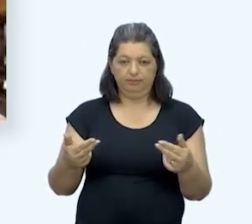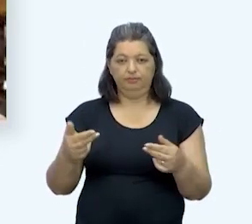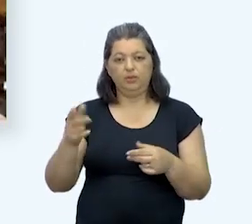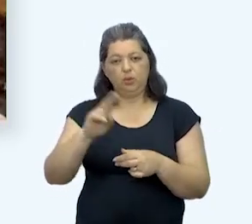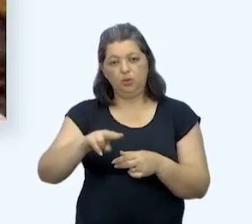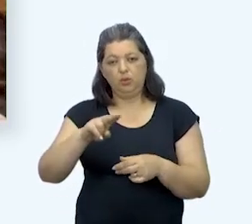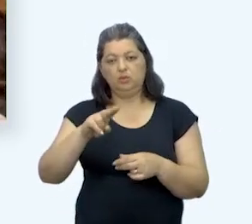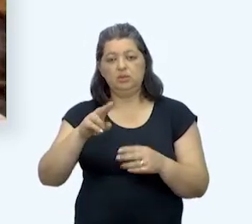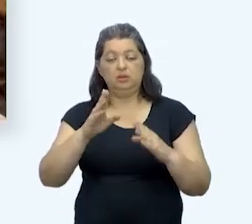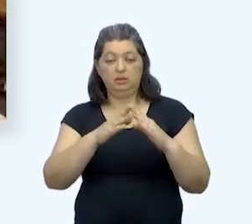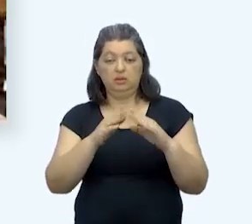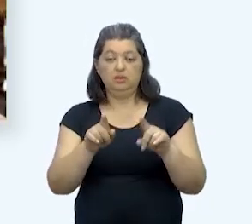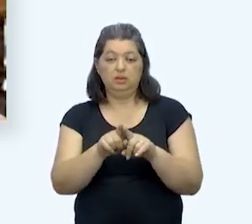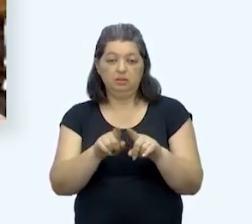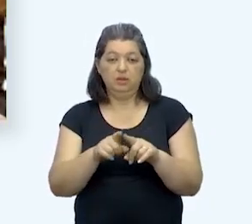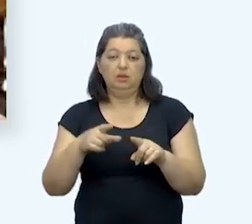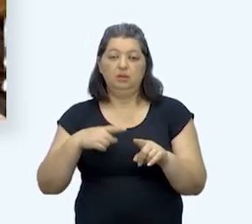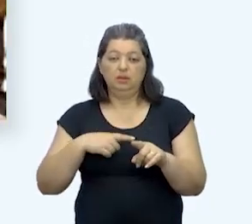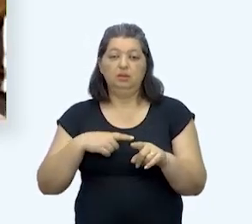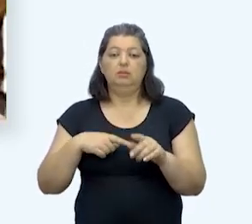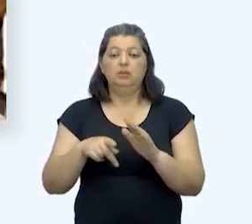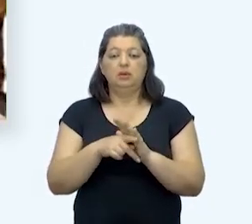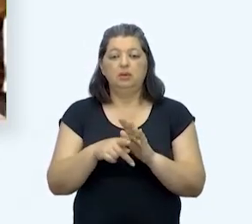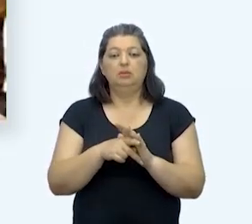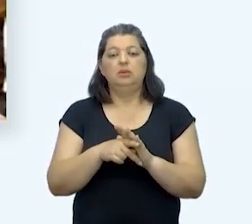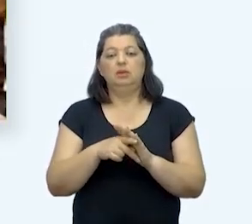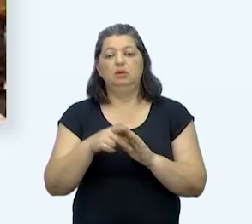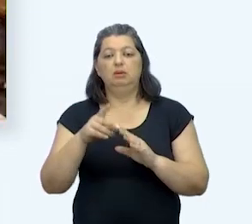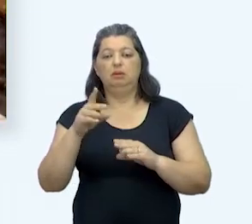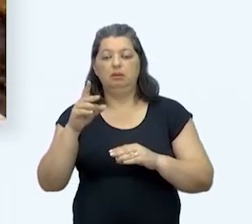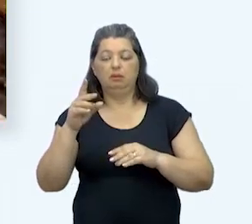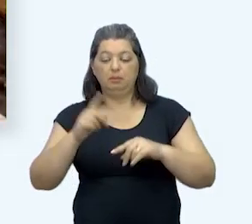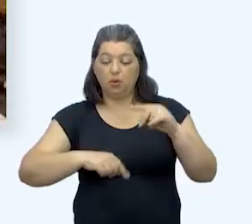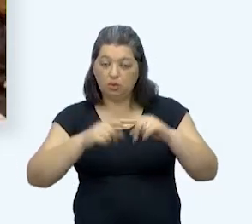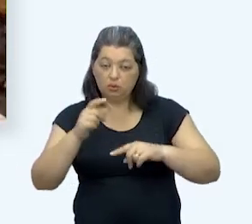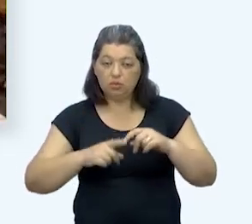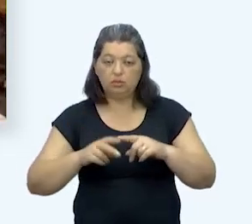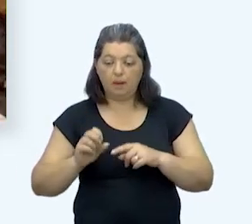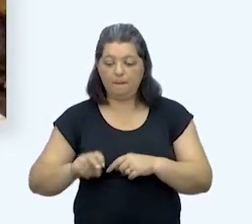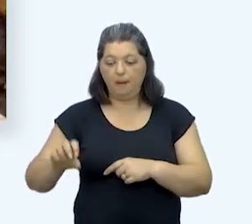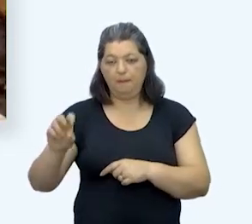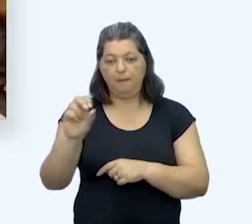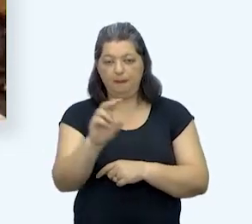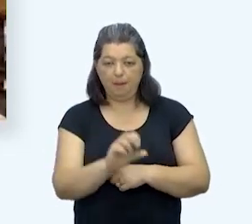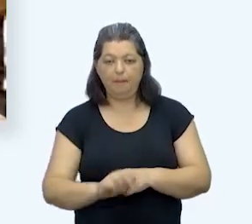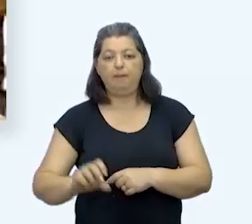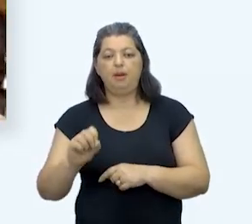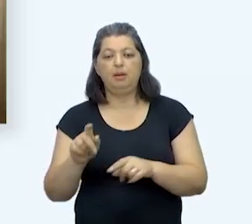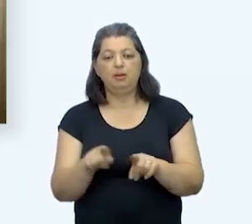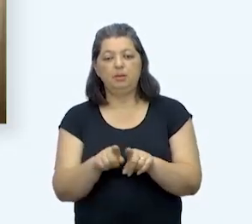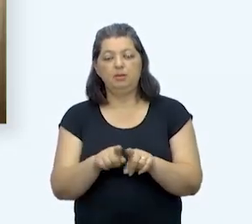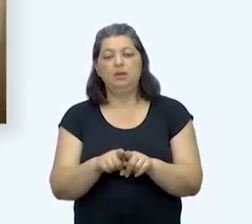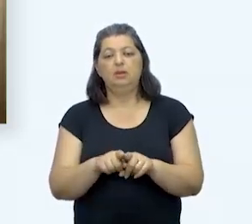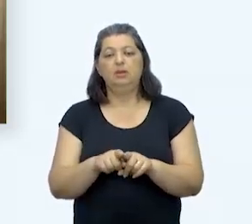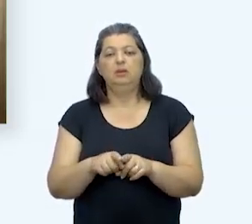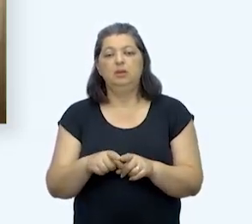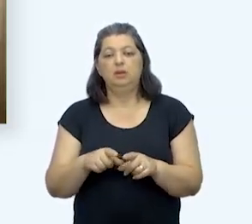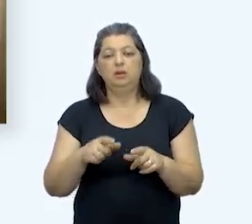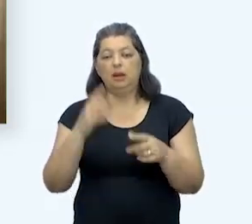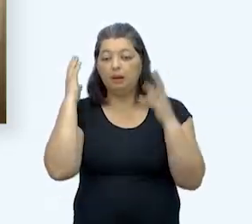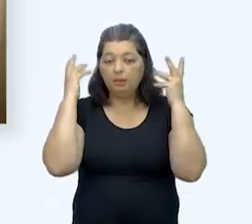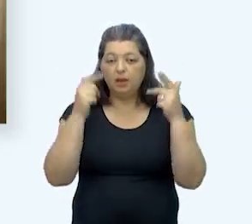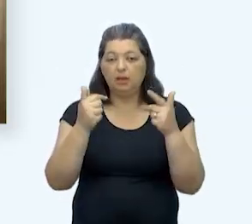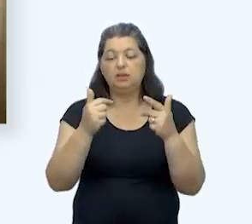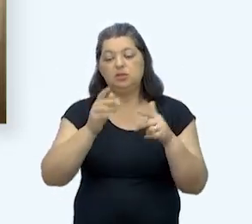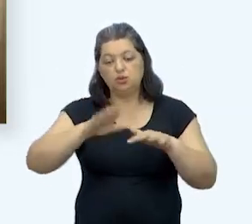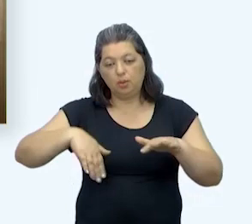domésticas, pode conter compostos de estanho, que são altamente tóxicos para moluscos e peixes. Sem contar o cloro